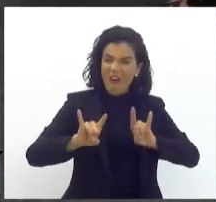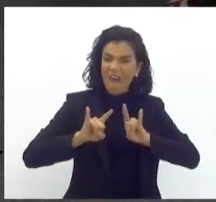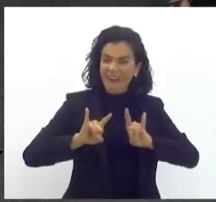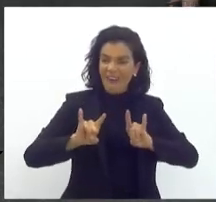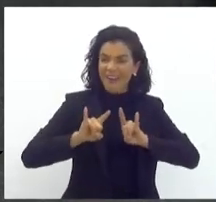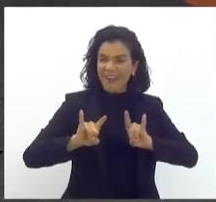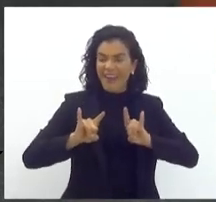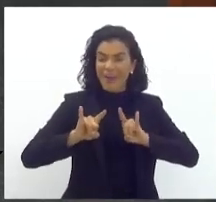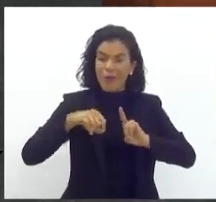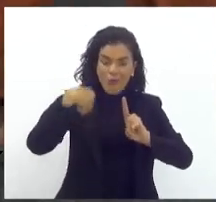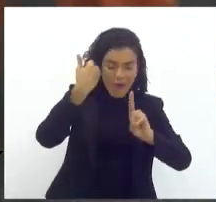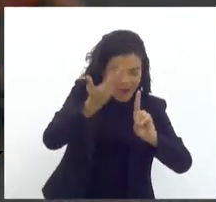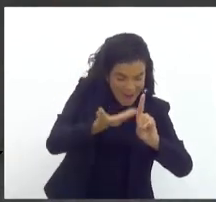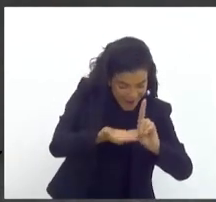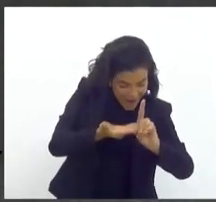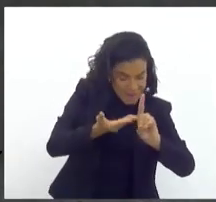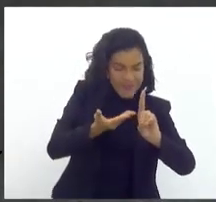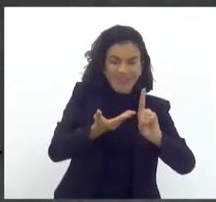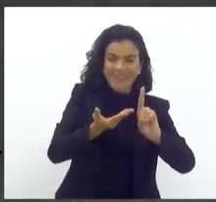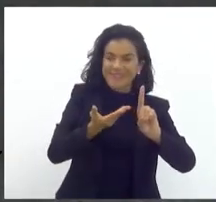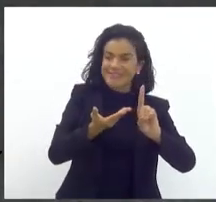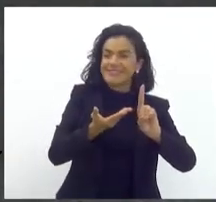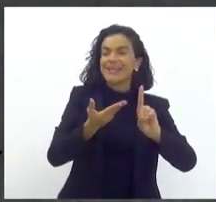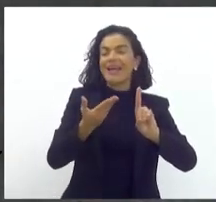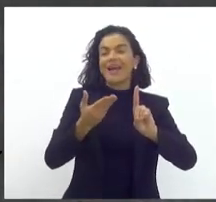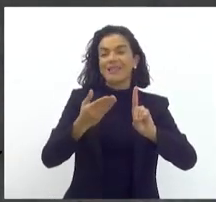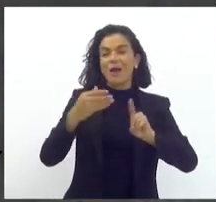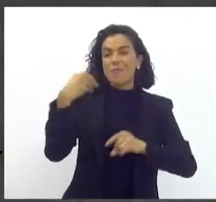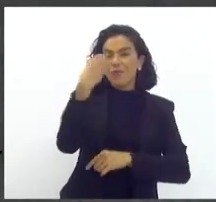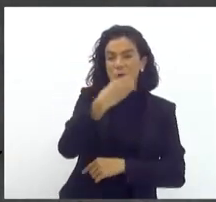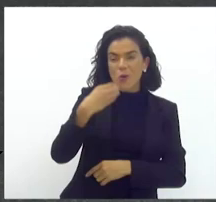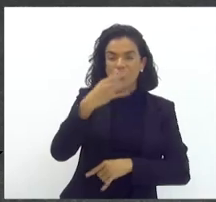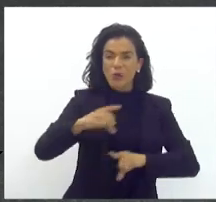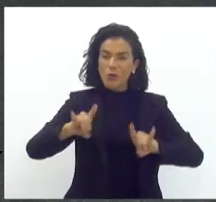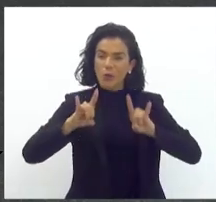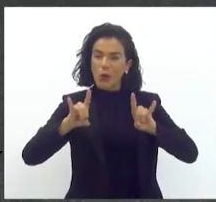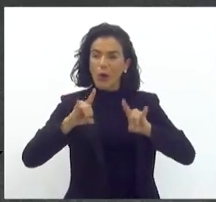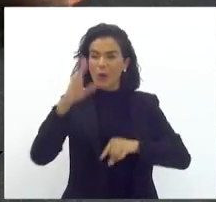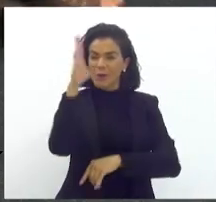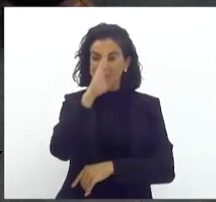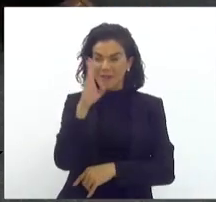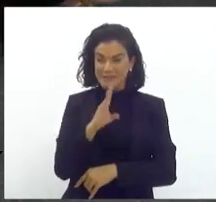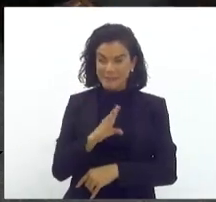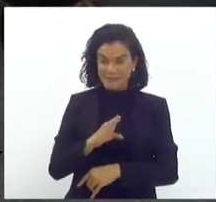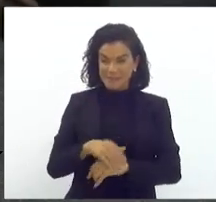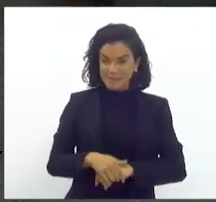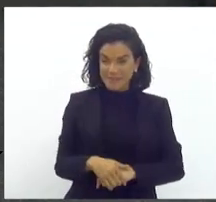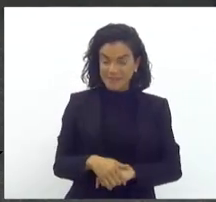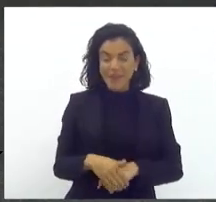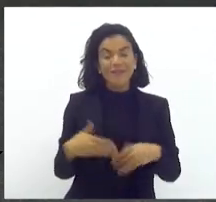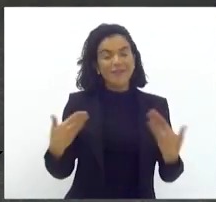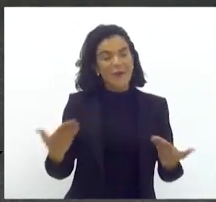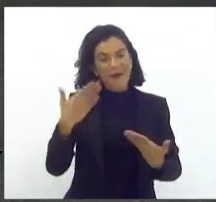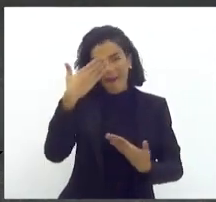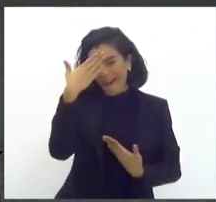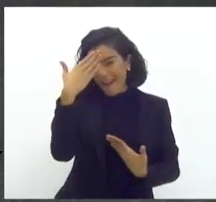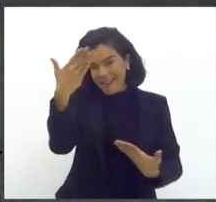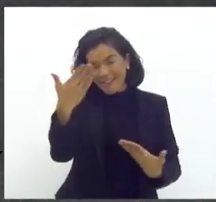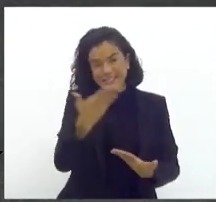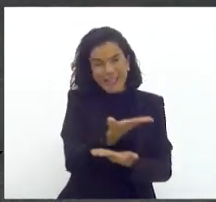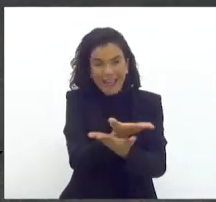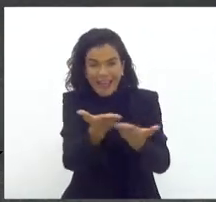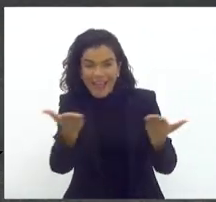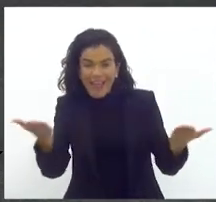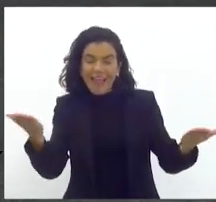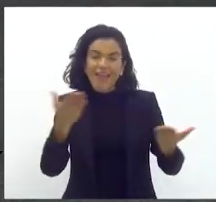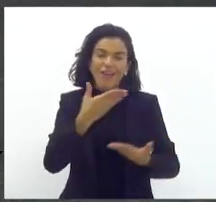a homenagem a esse ícone da música do rock nacional que é a Rita Lee então eu quero agradecer a todos os